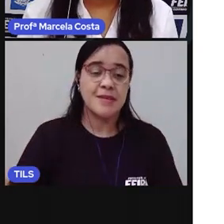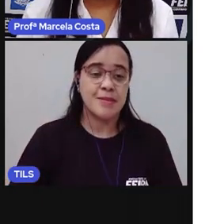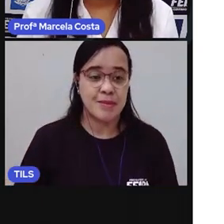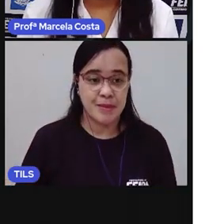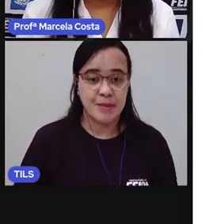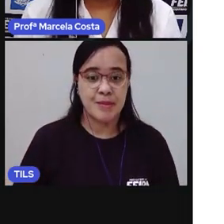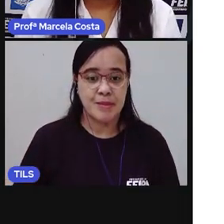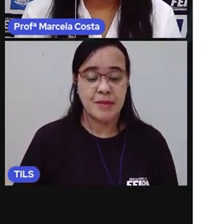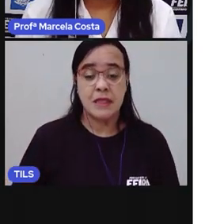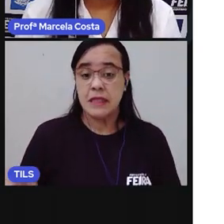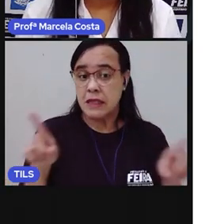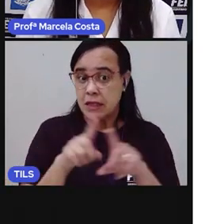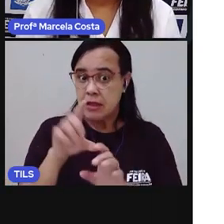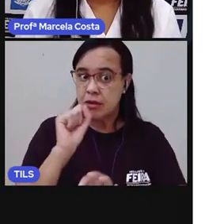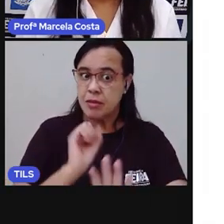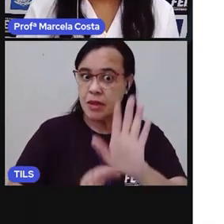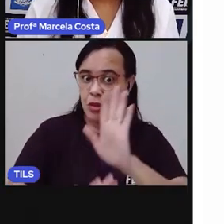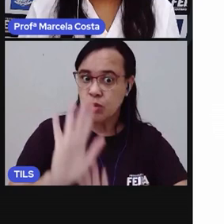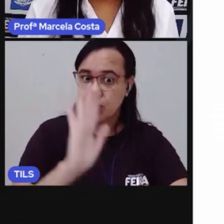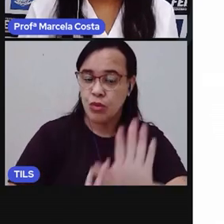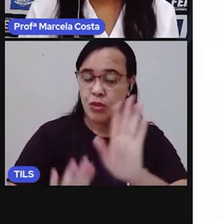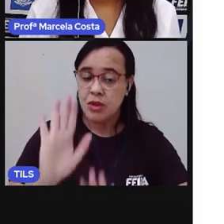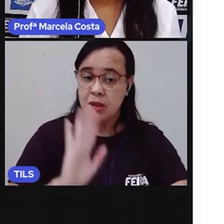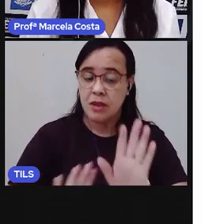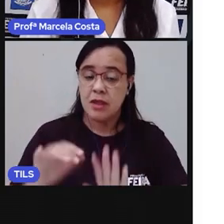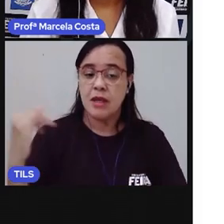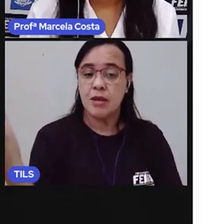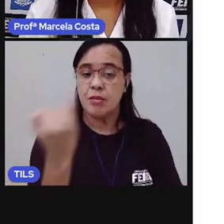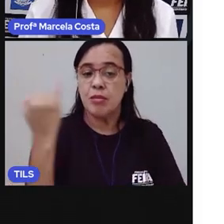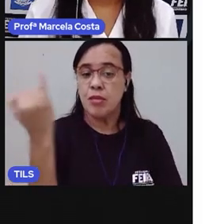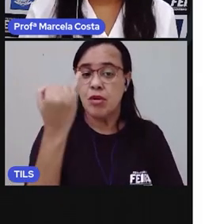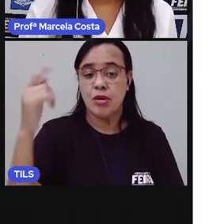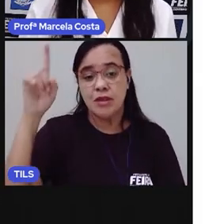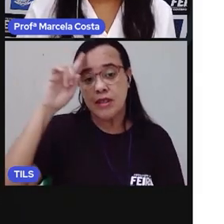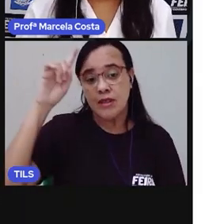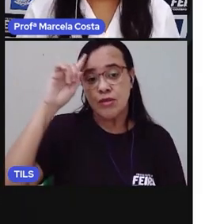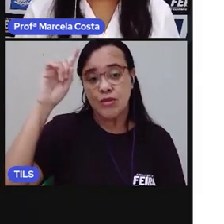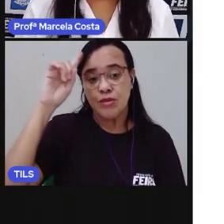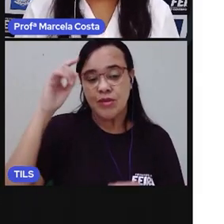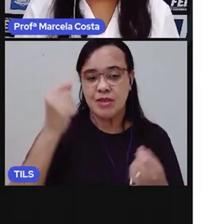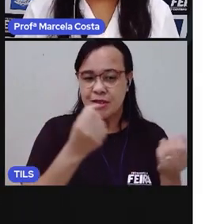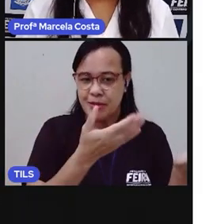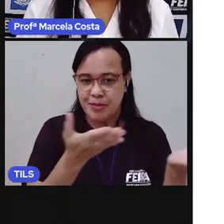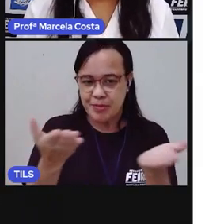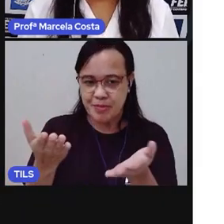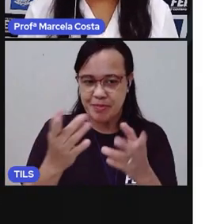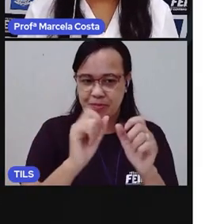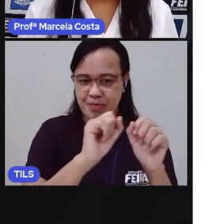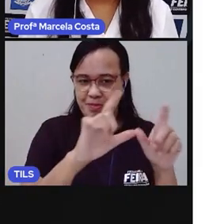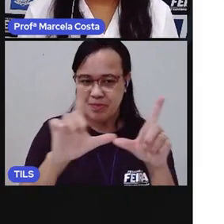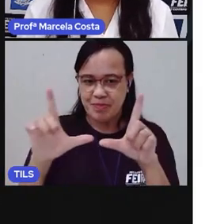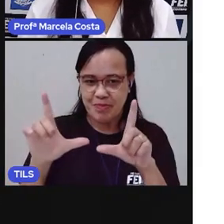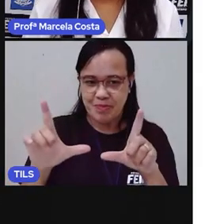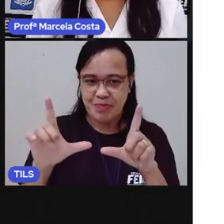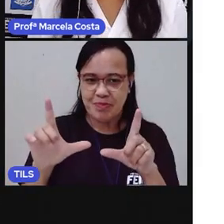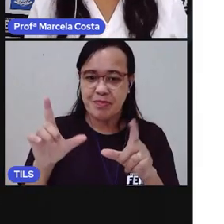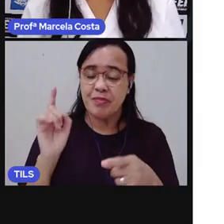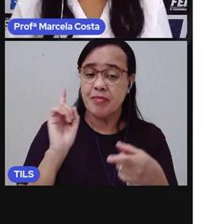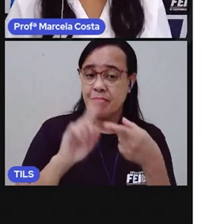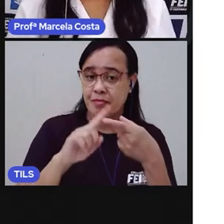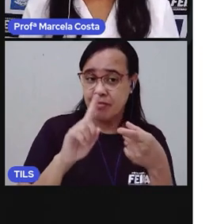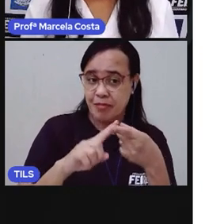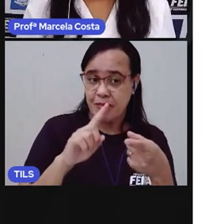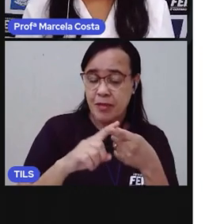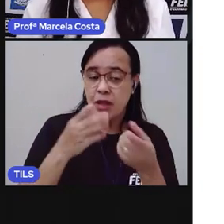alguns cuidados diários Vamos ver que se cuidados São Luís um dos cuidados